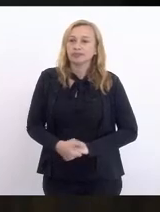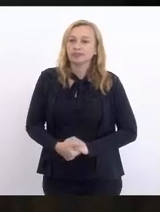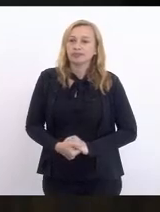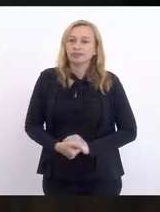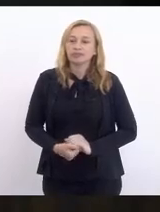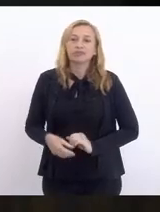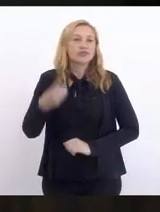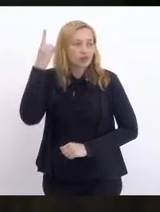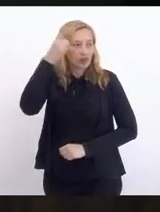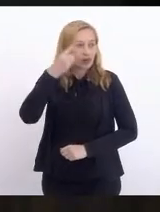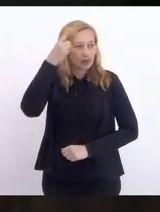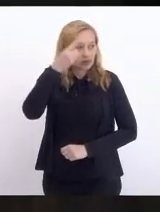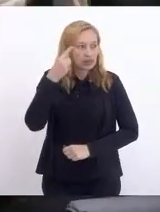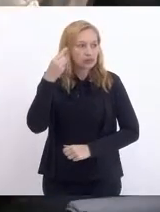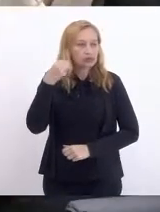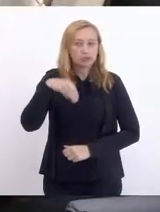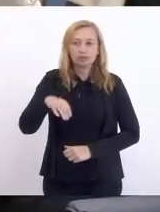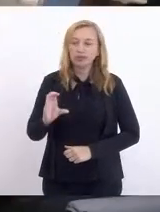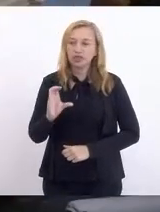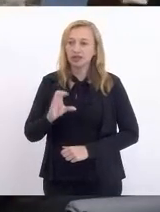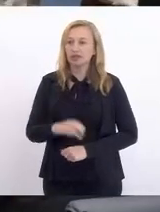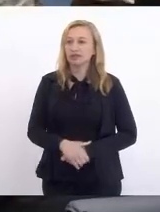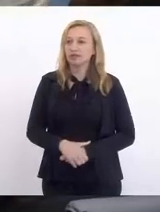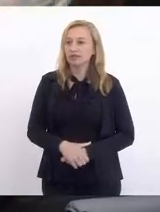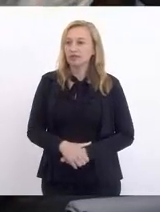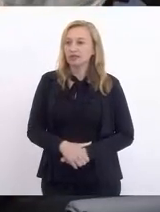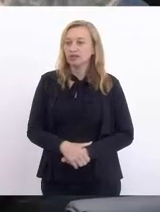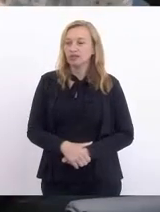o deputado Carlos minc e